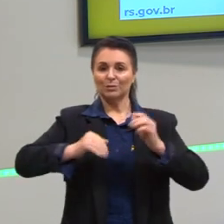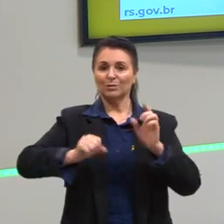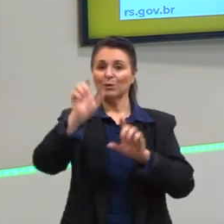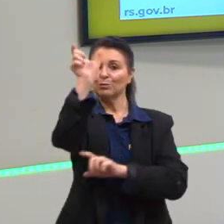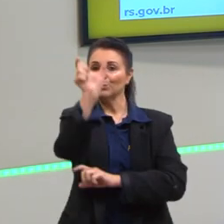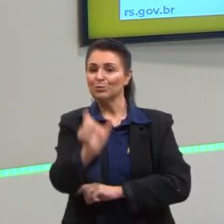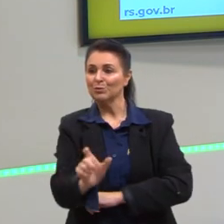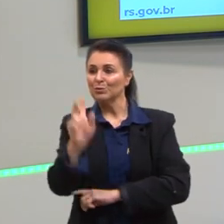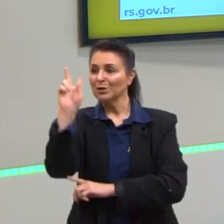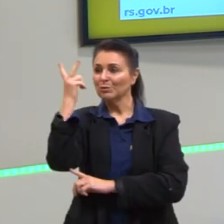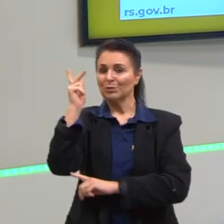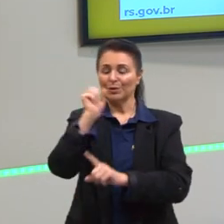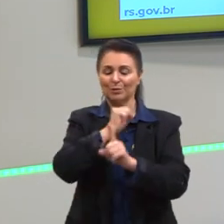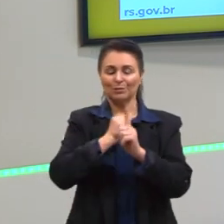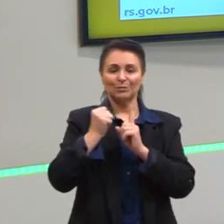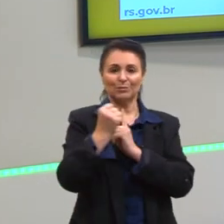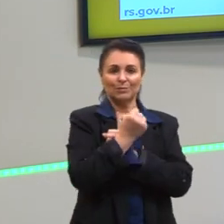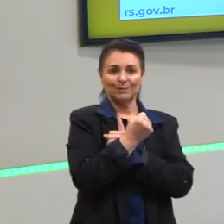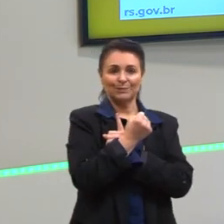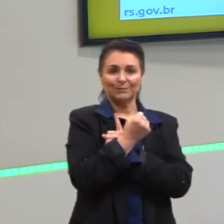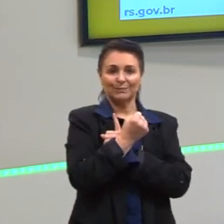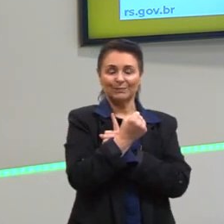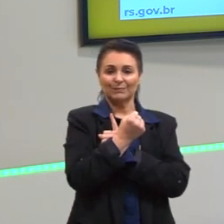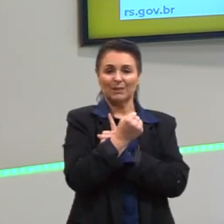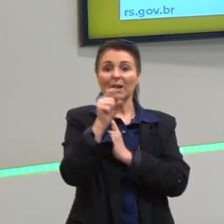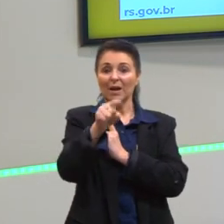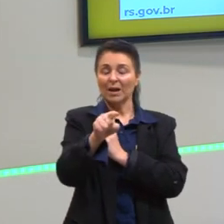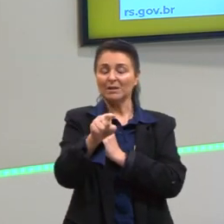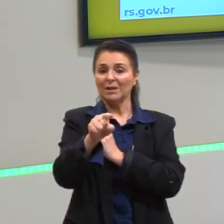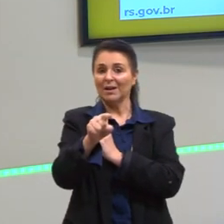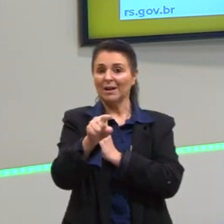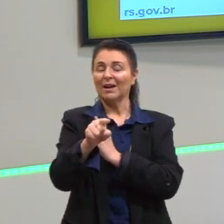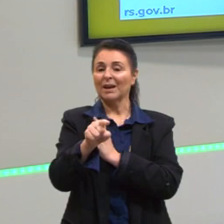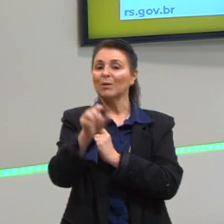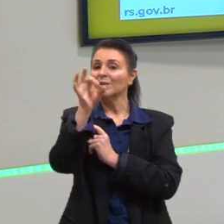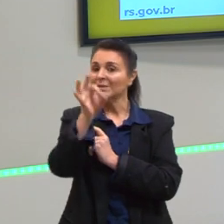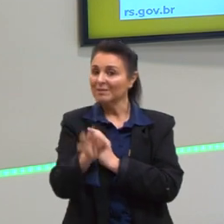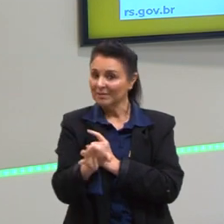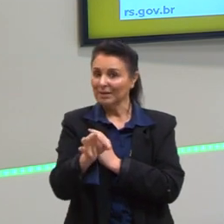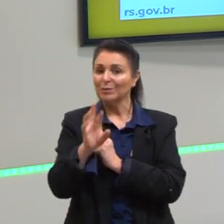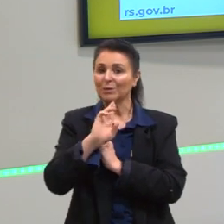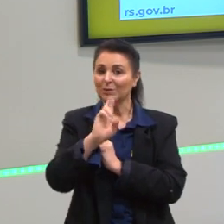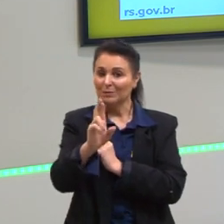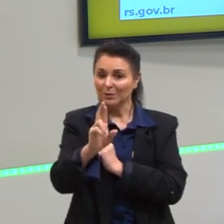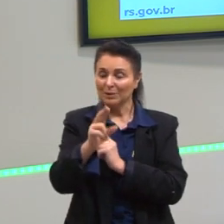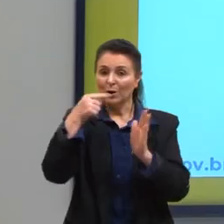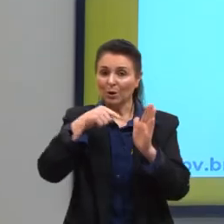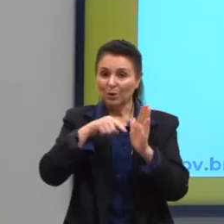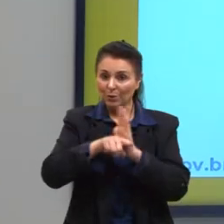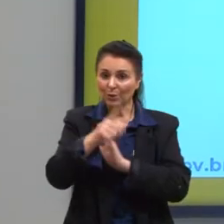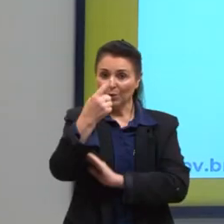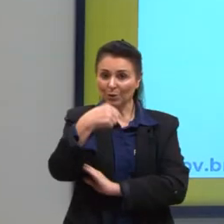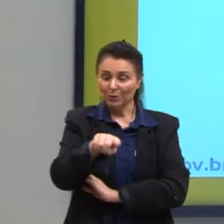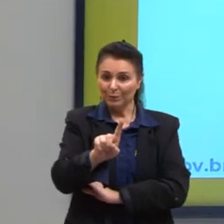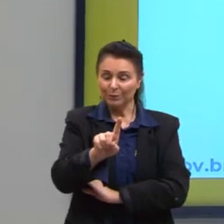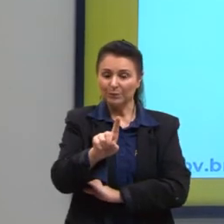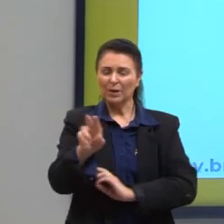sujeito histórico social Esta é a alternativa correta das questão a outra questão